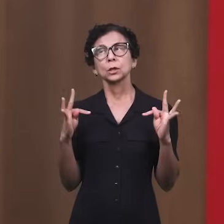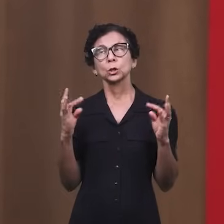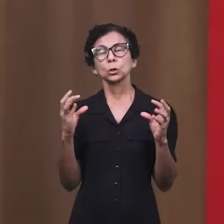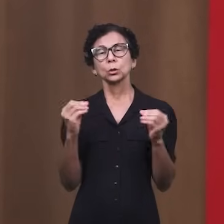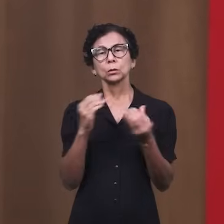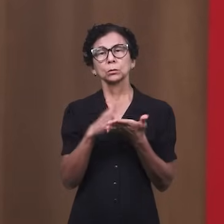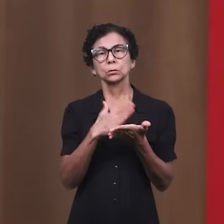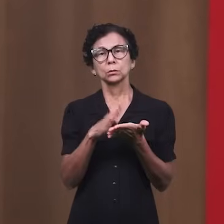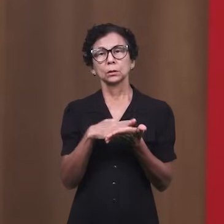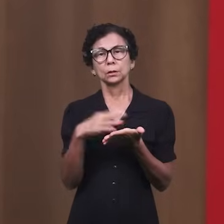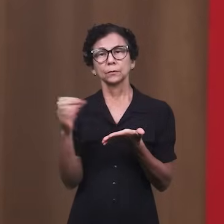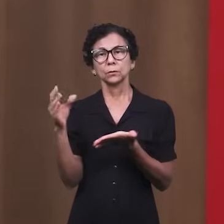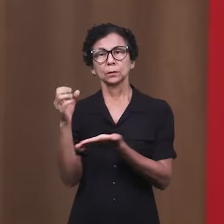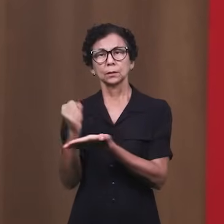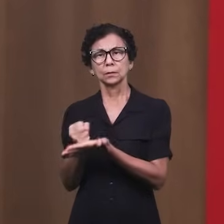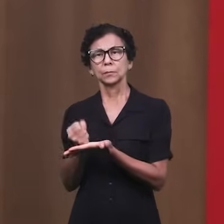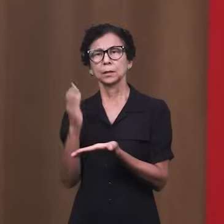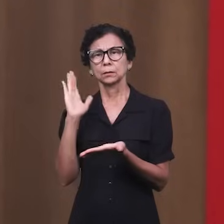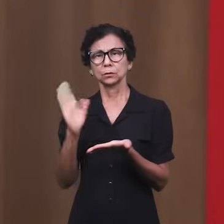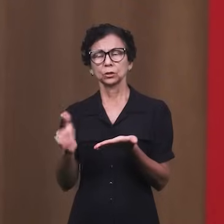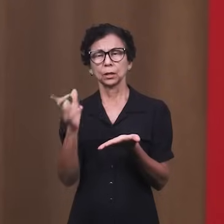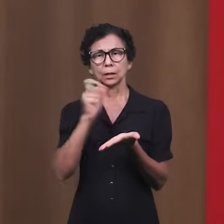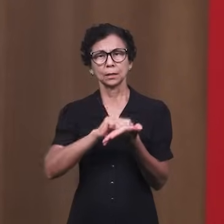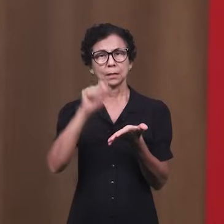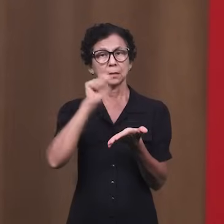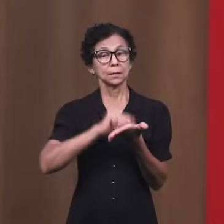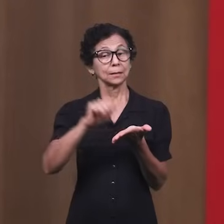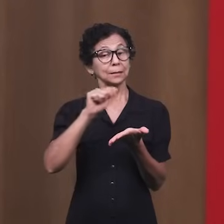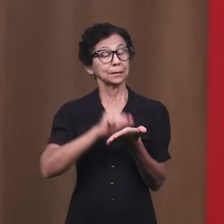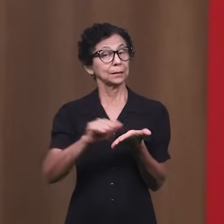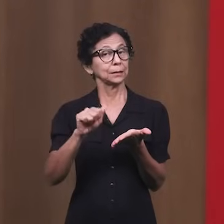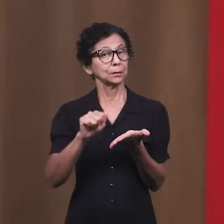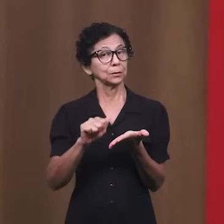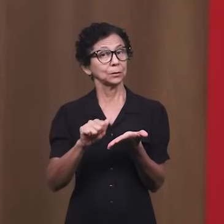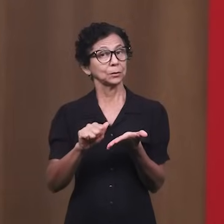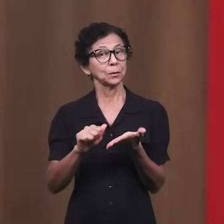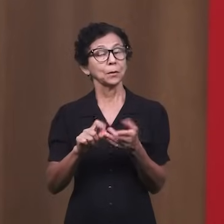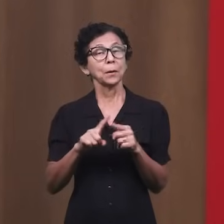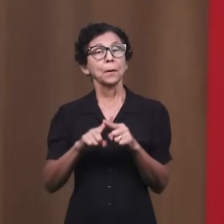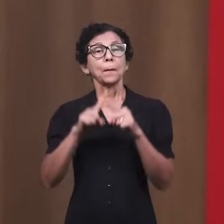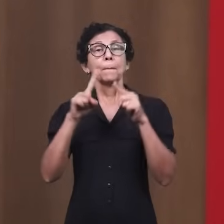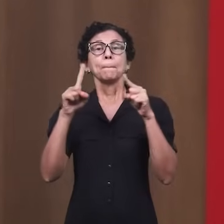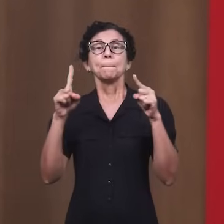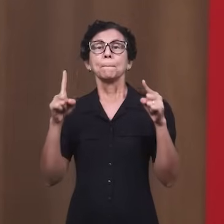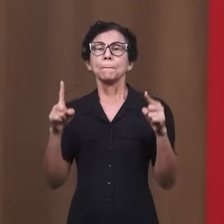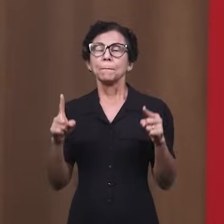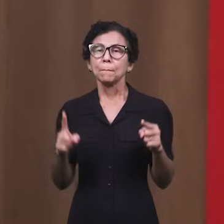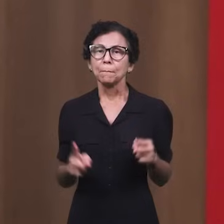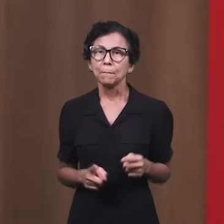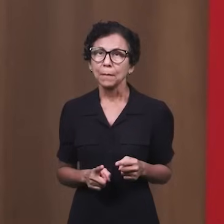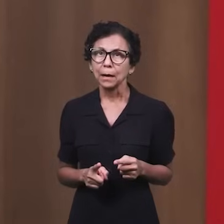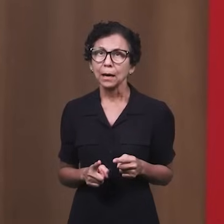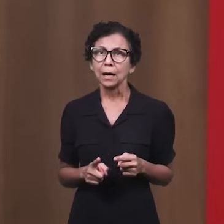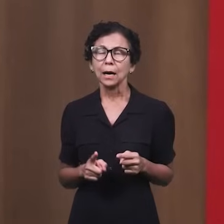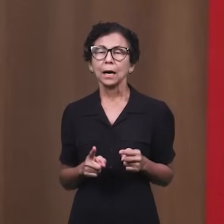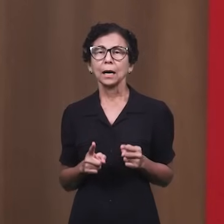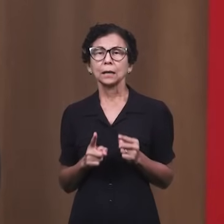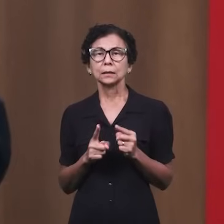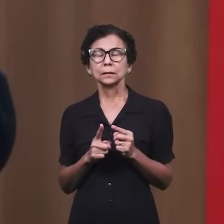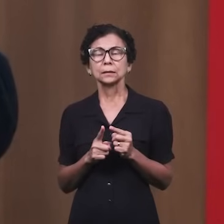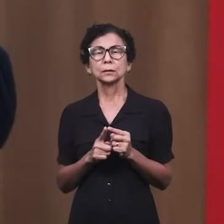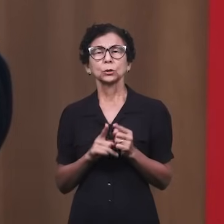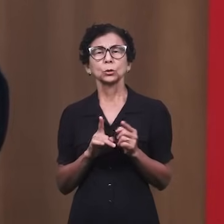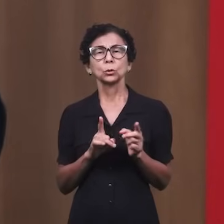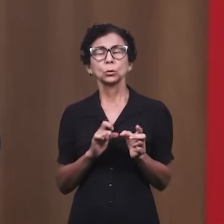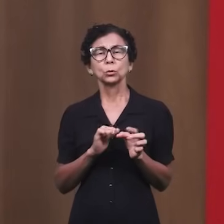os livros do novo testamento já estavam escritos Mas eles só compuseram o cano bíblico